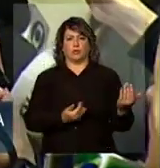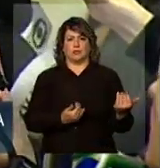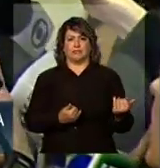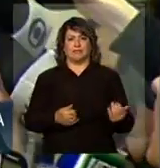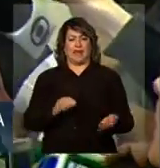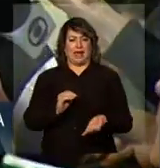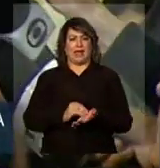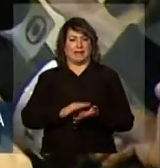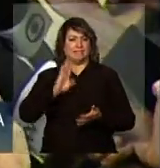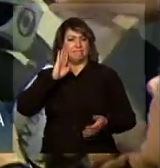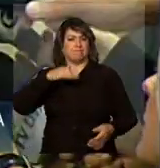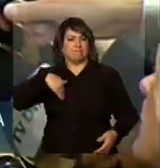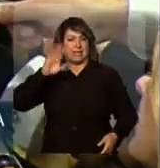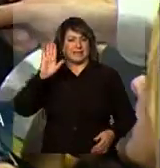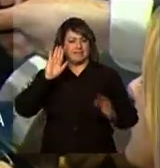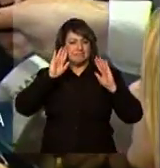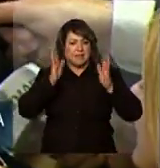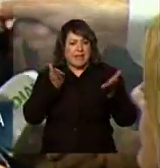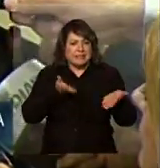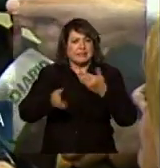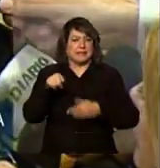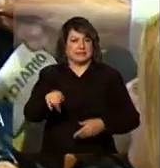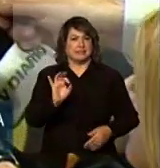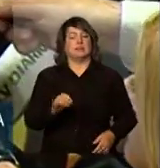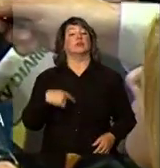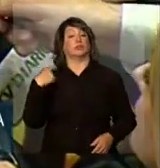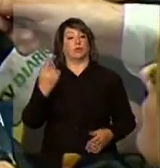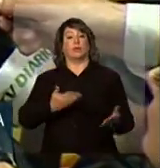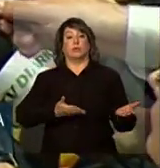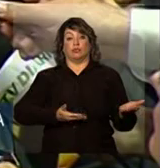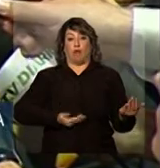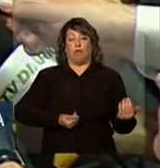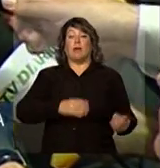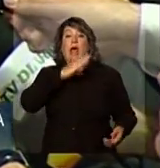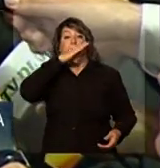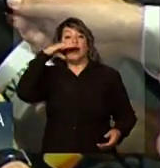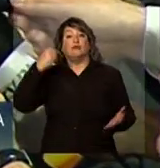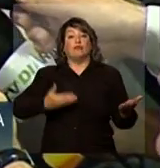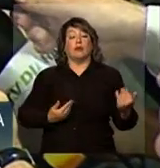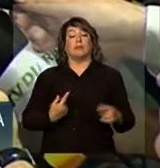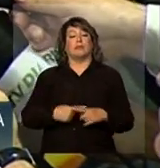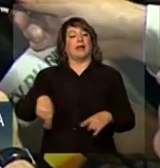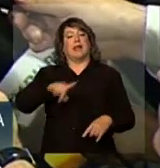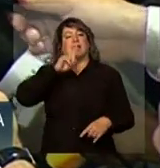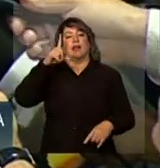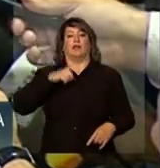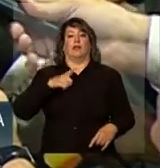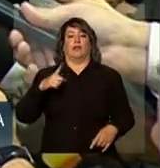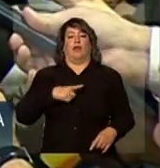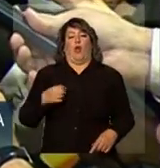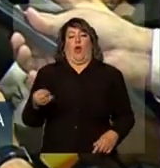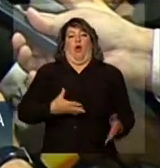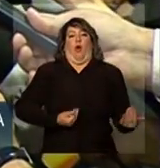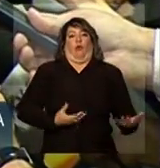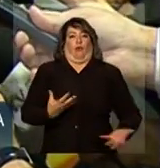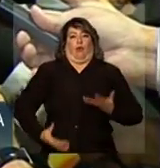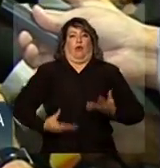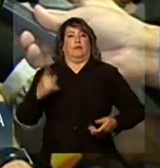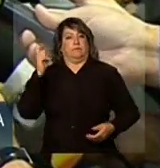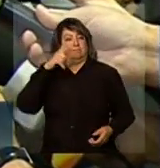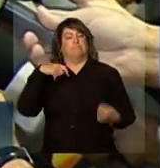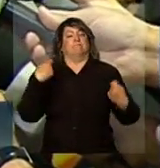alvo da campanha é os jovens adultos jovens naturalmente porque é fundamental trabalhar a informação